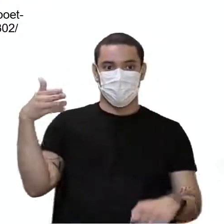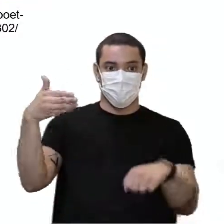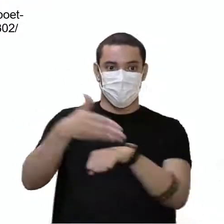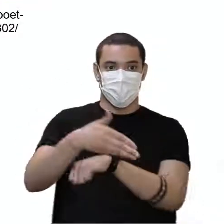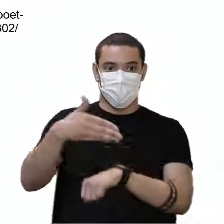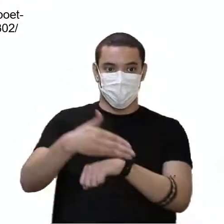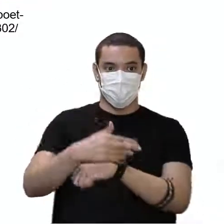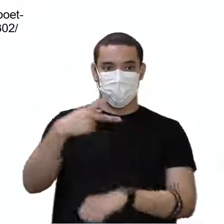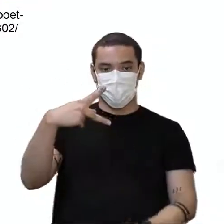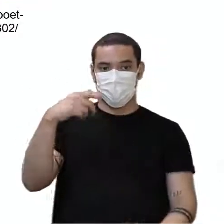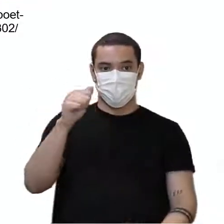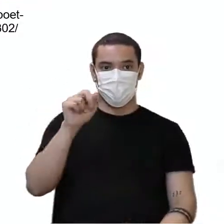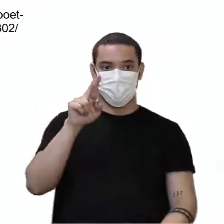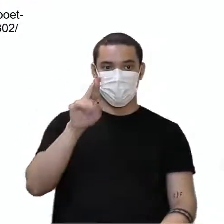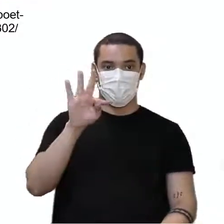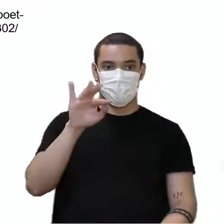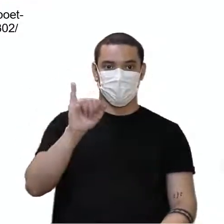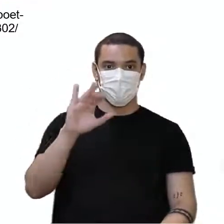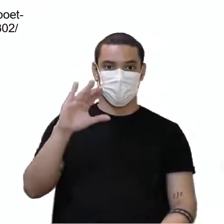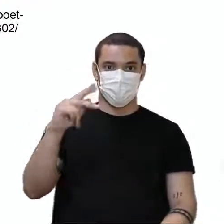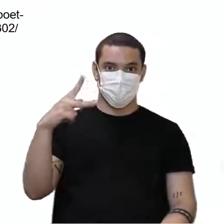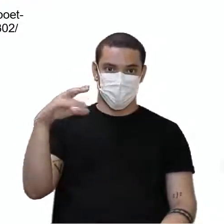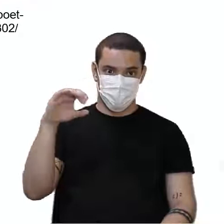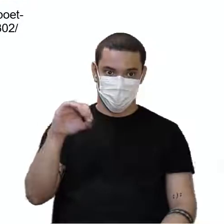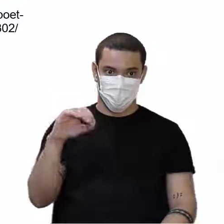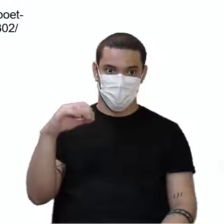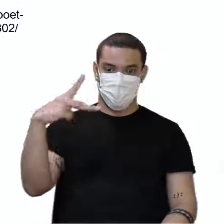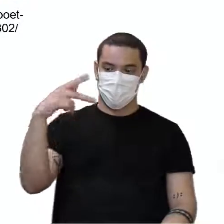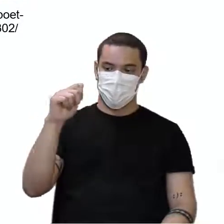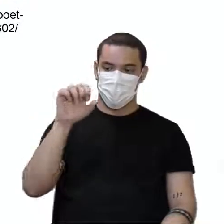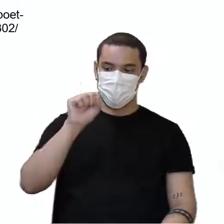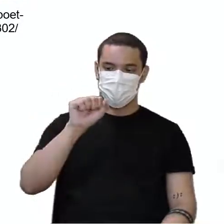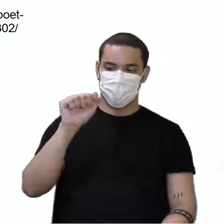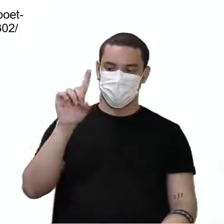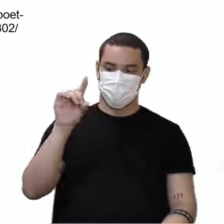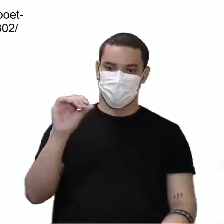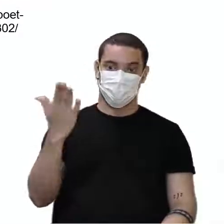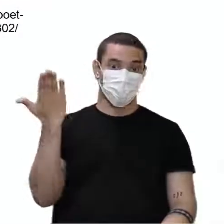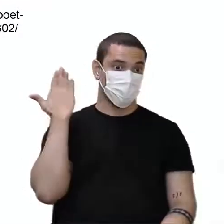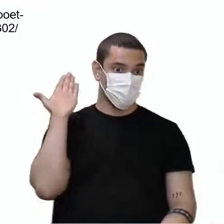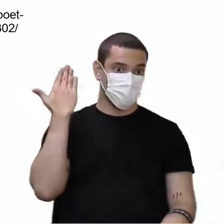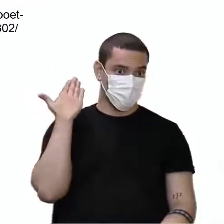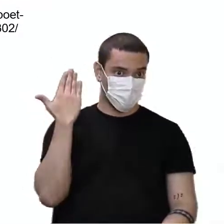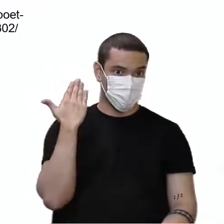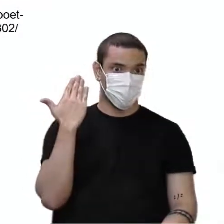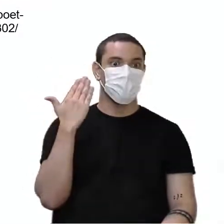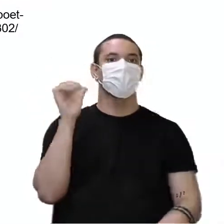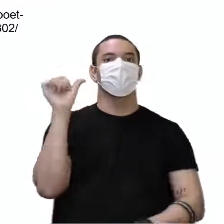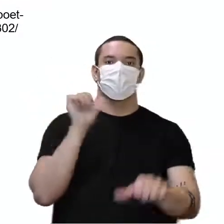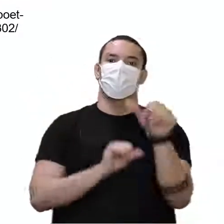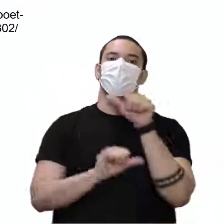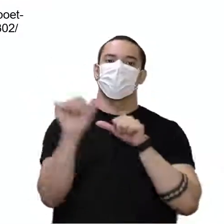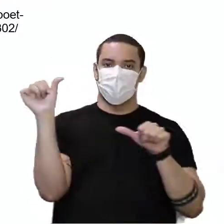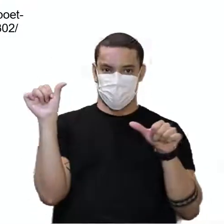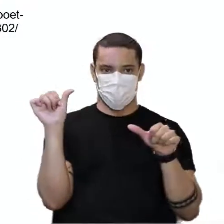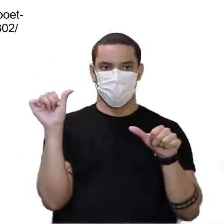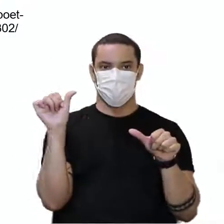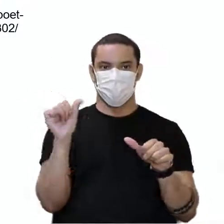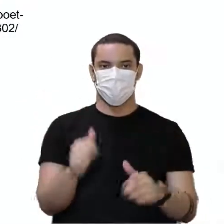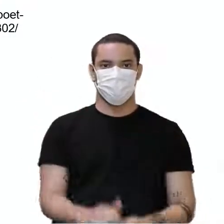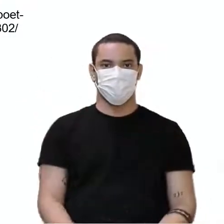particípio passado, tá vendo como ele muda? De write foi para wrote no passado e written no particípio